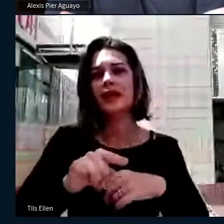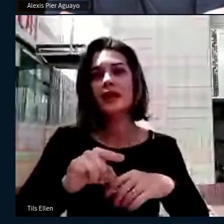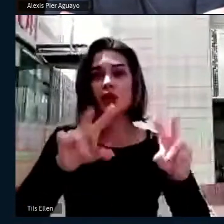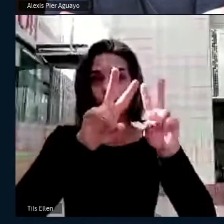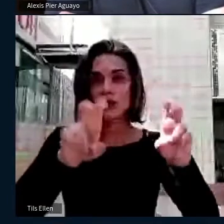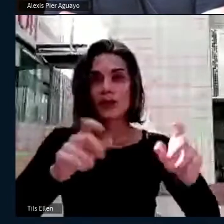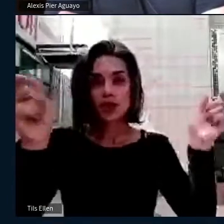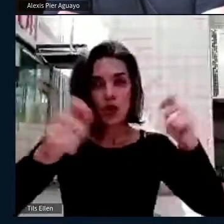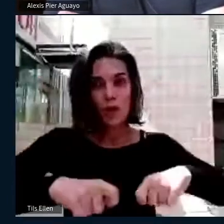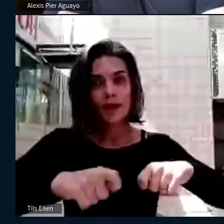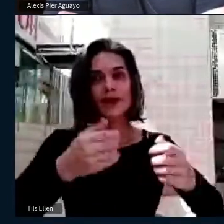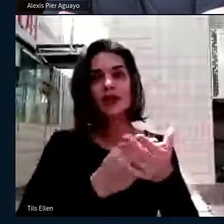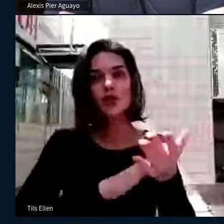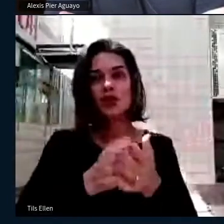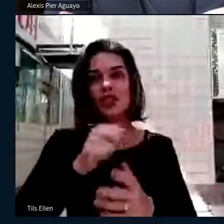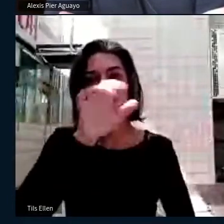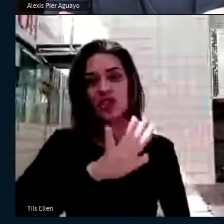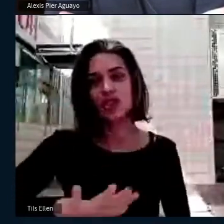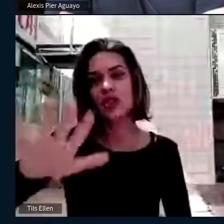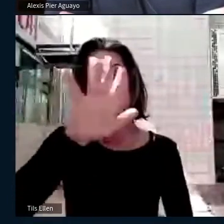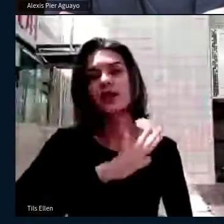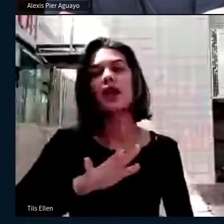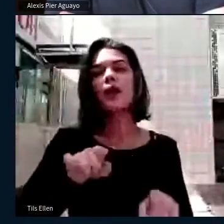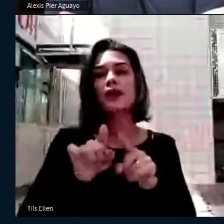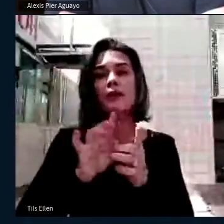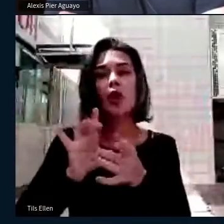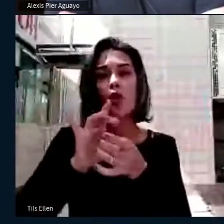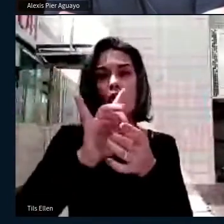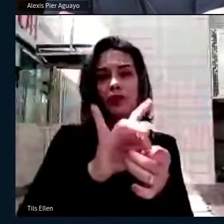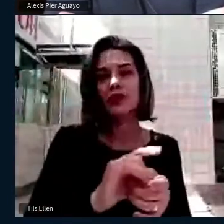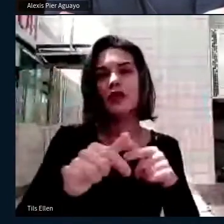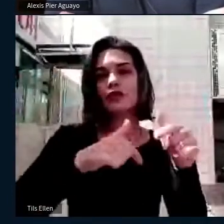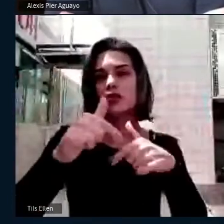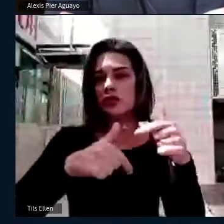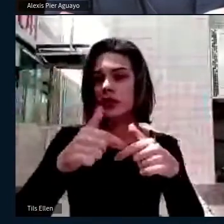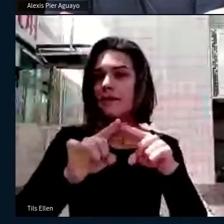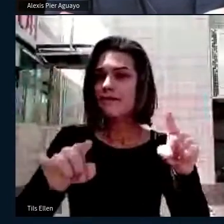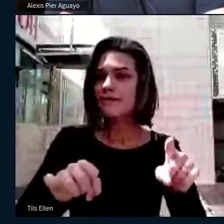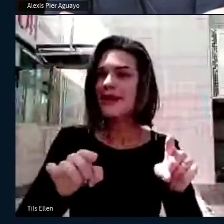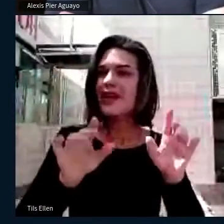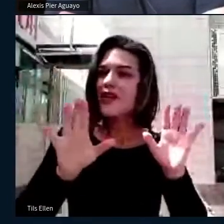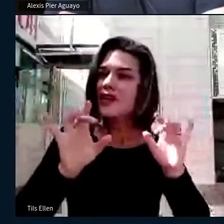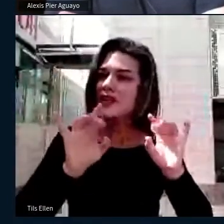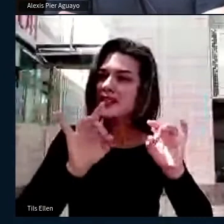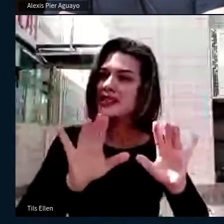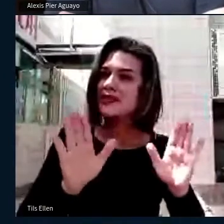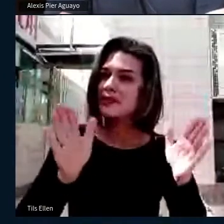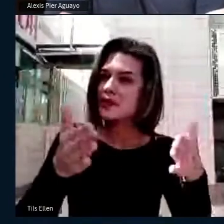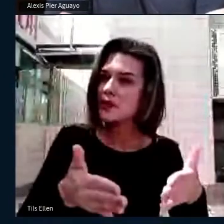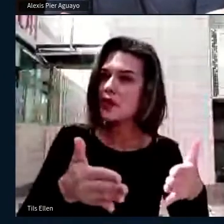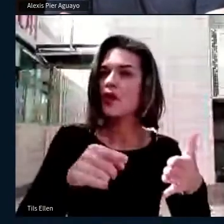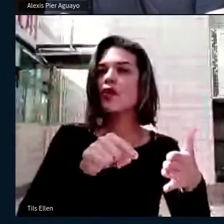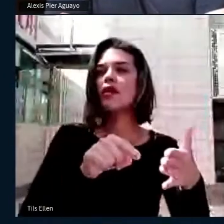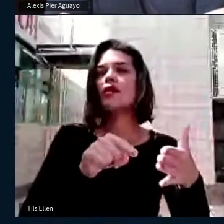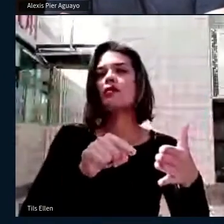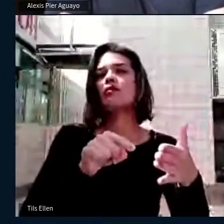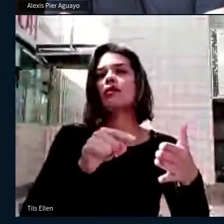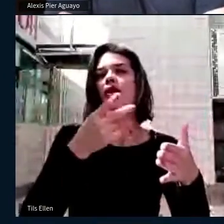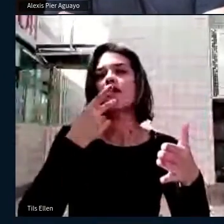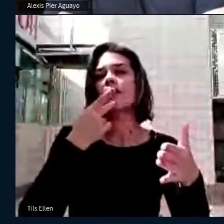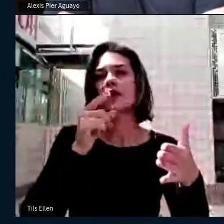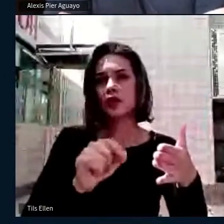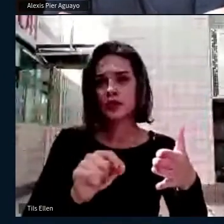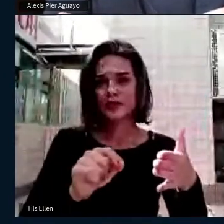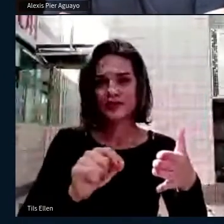intérprete como um todo e aos seus contextos de atuação, mas mais especificamente aquilo que eu estou chamando aqui de esferas